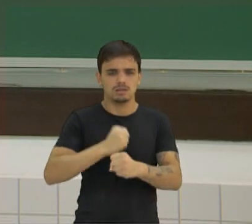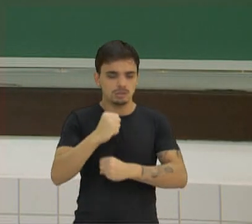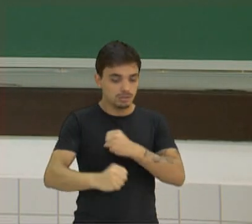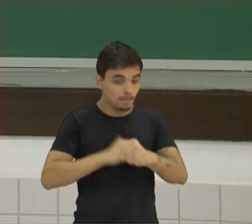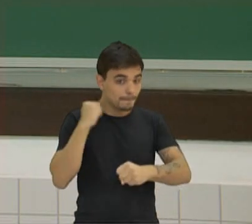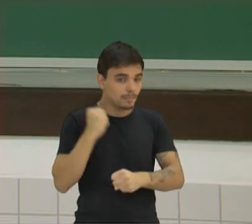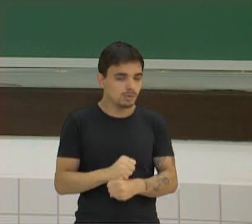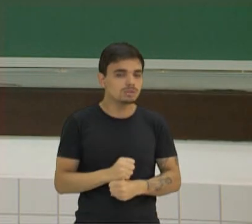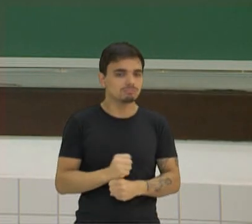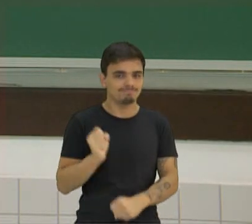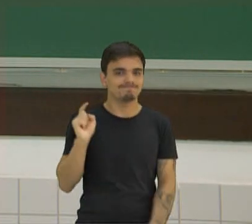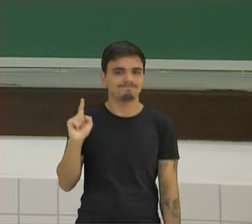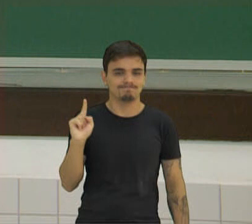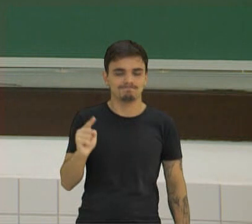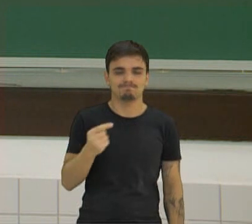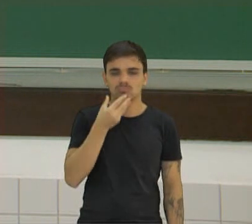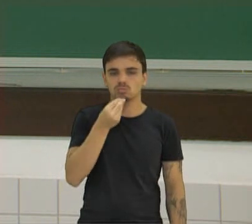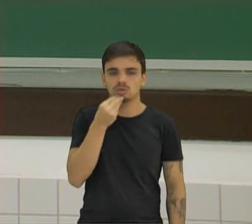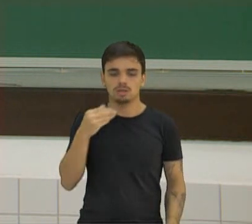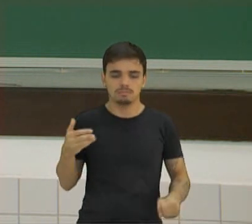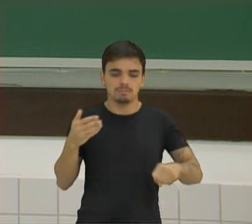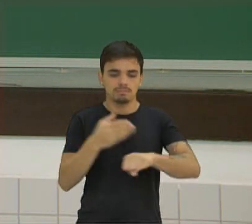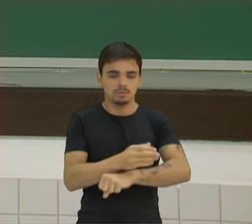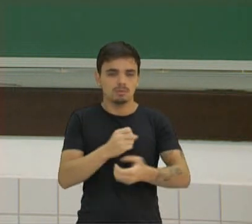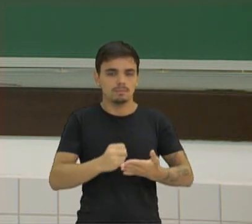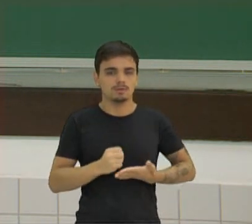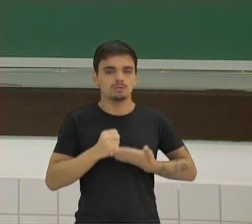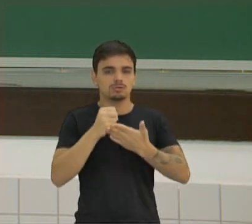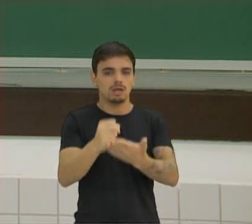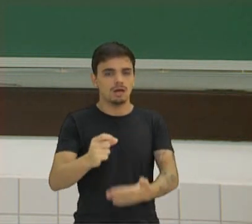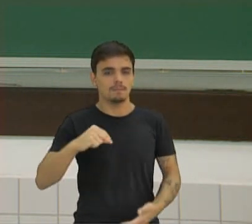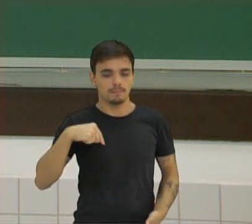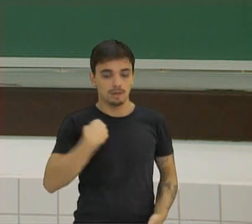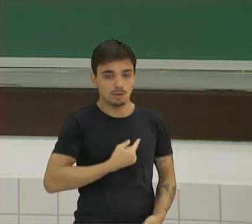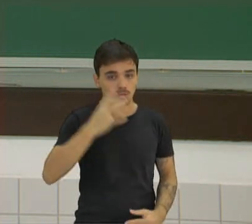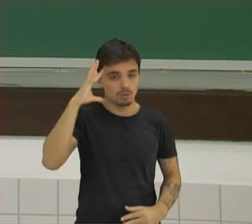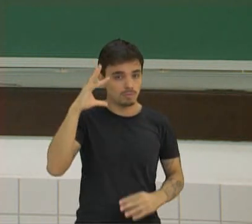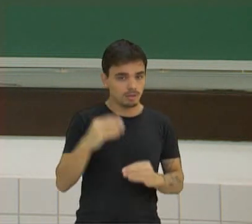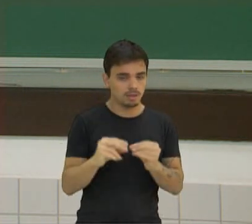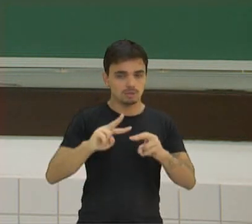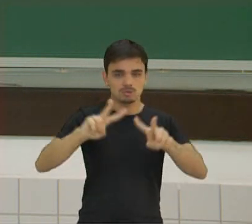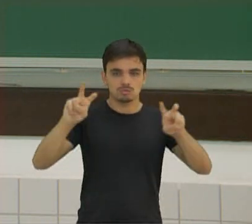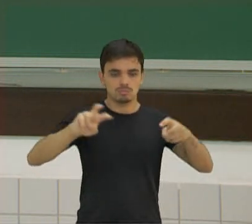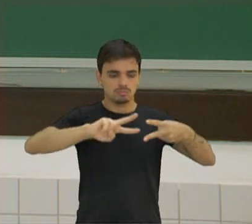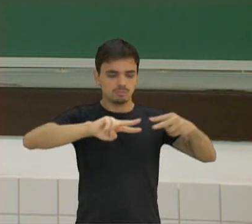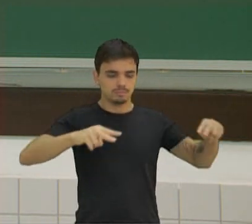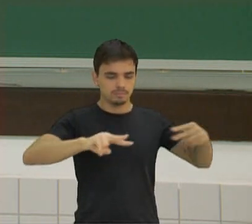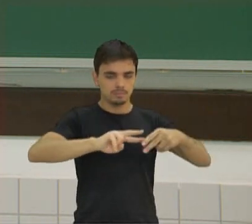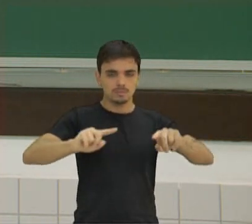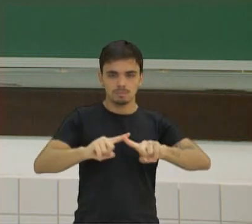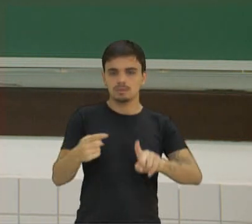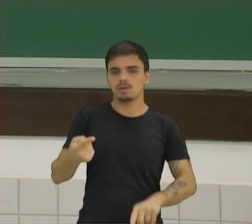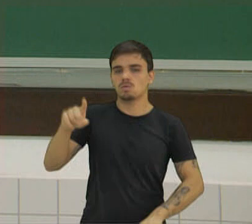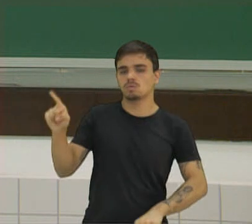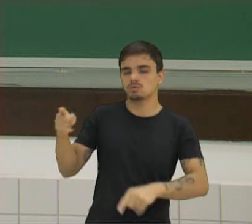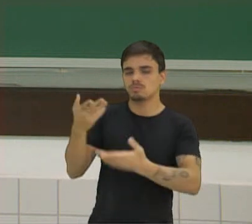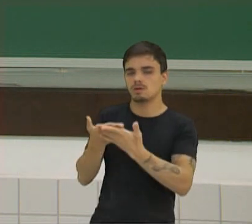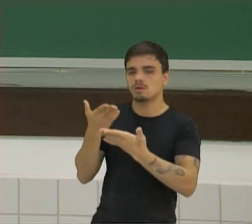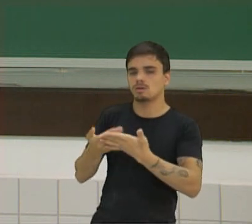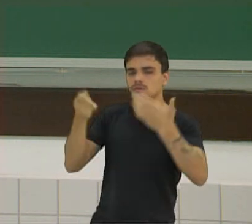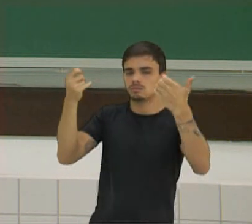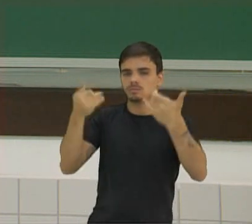escreveu o seu livro e cidadão que veio com uma contribuição para que a gente possa interpretar genética na última aula vim falando sobre Rosa